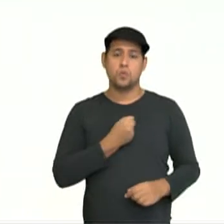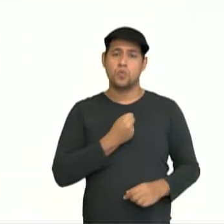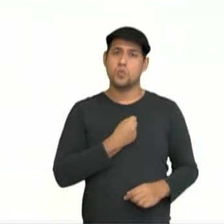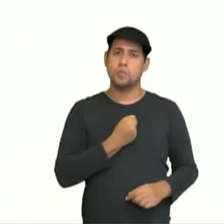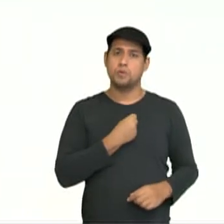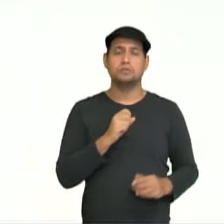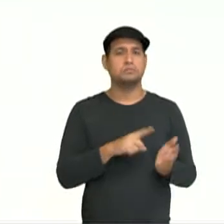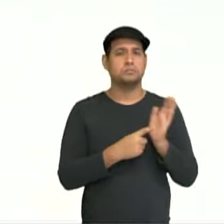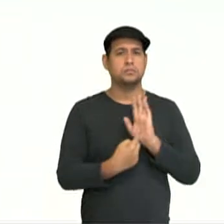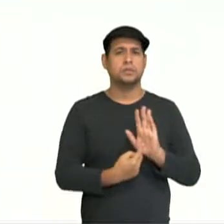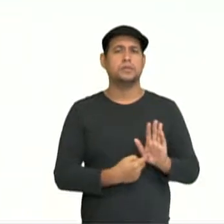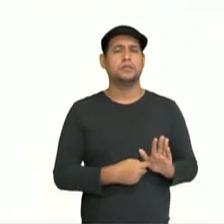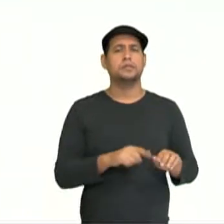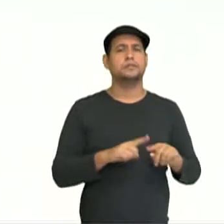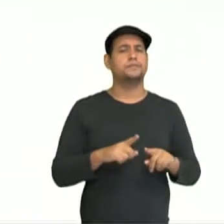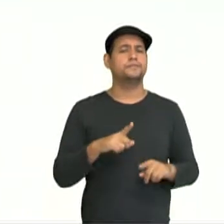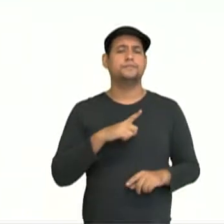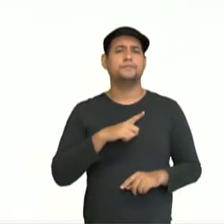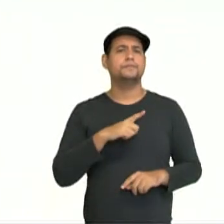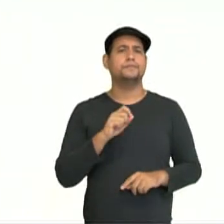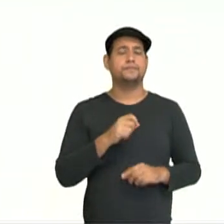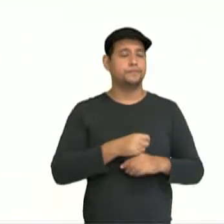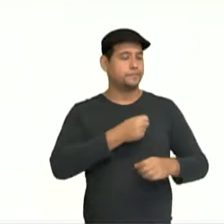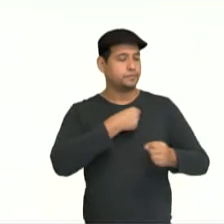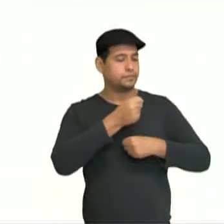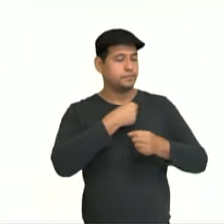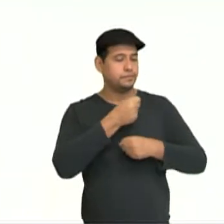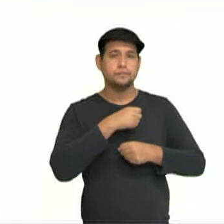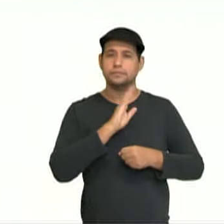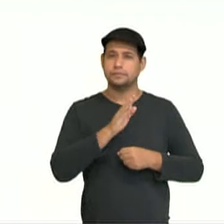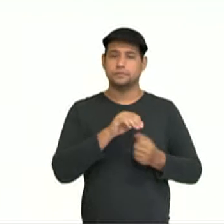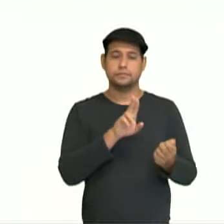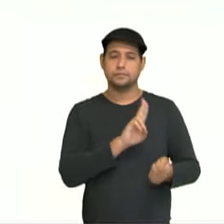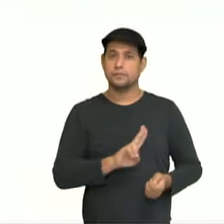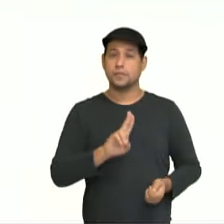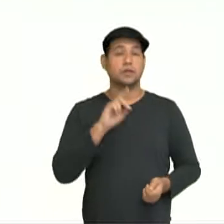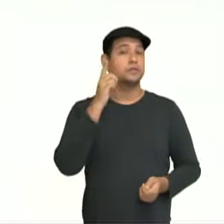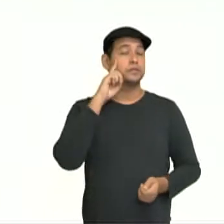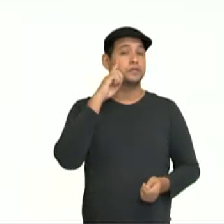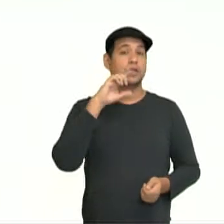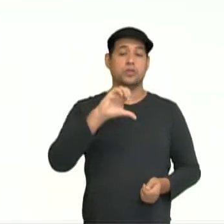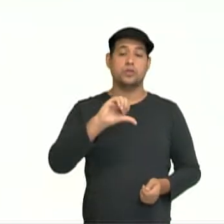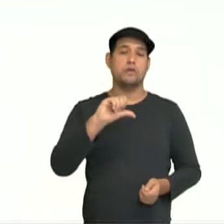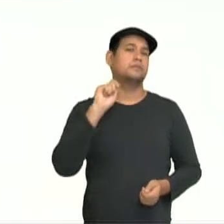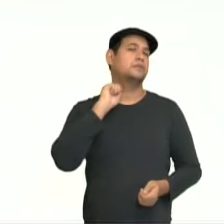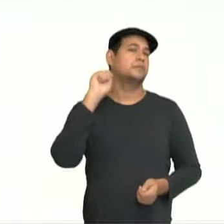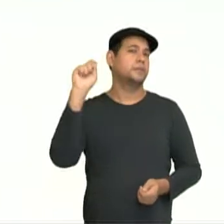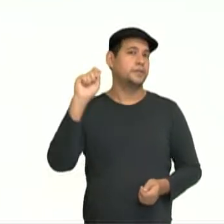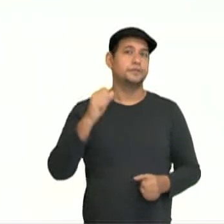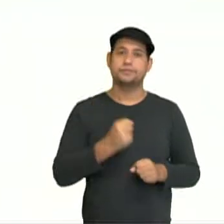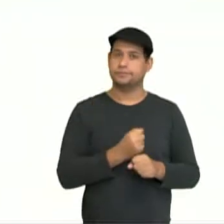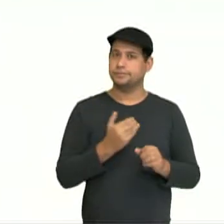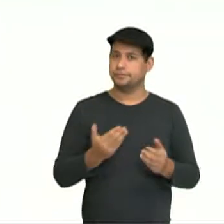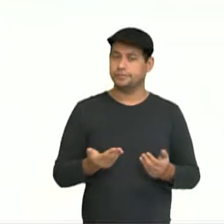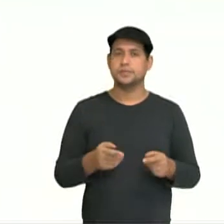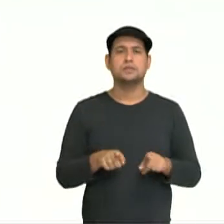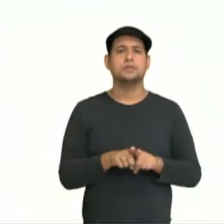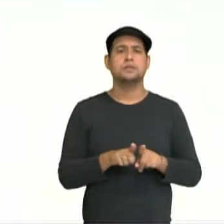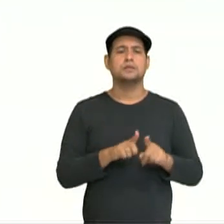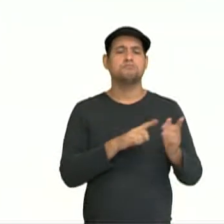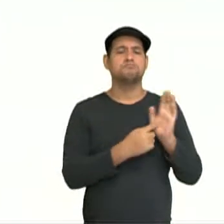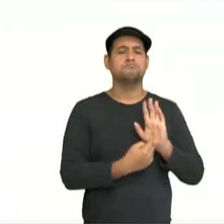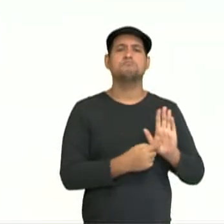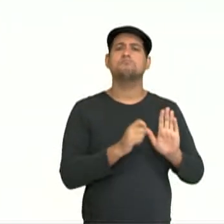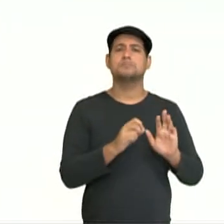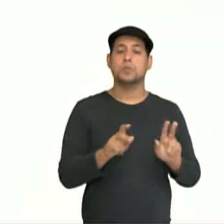se apresentam. Então aqui nós temos uma reportagem que foi colocada no dia 9 de abril deste ano, em que se destaca